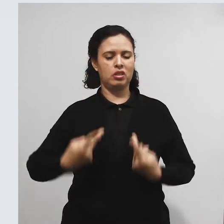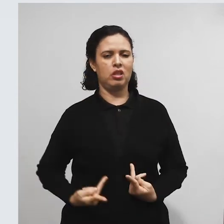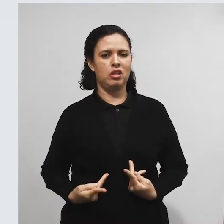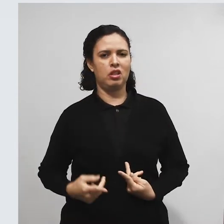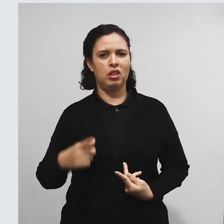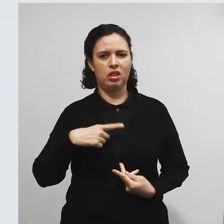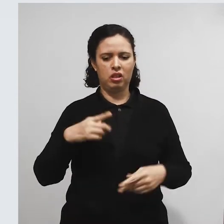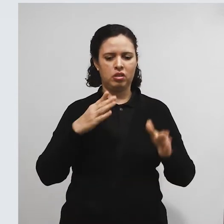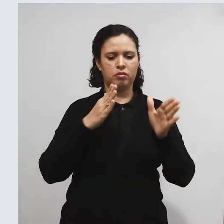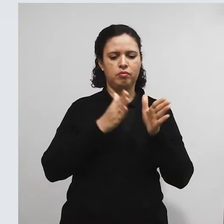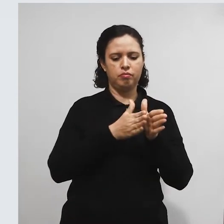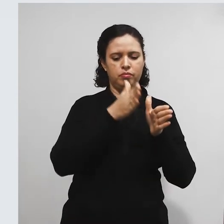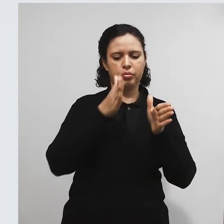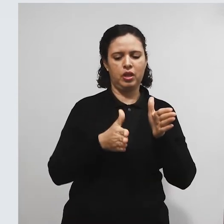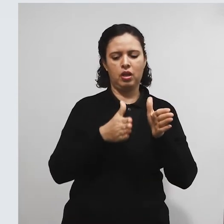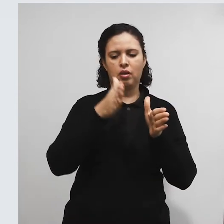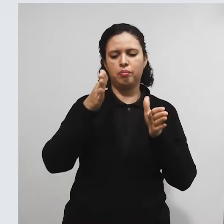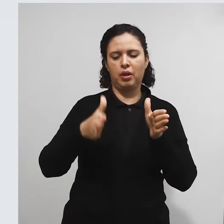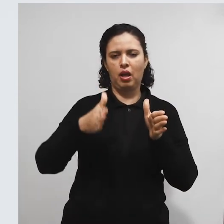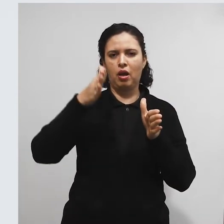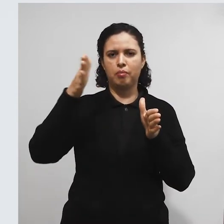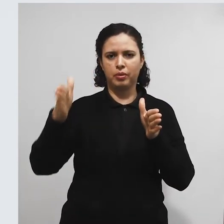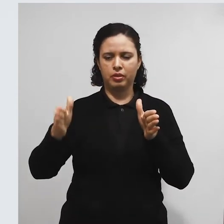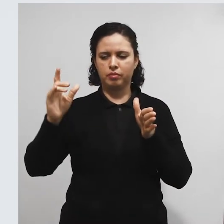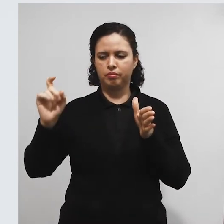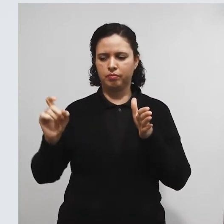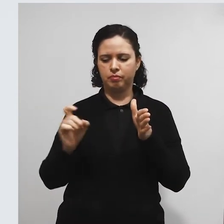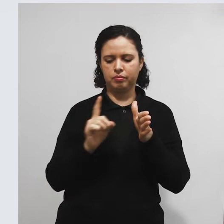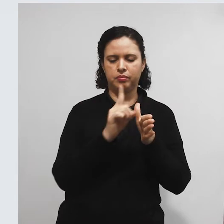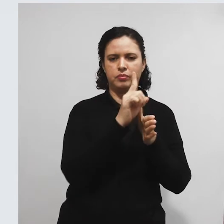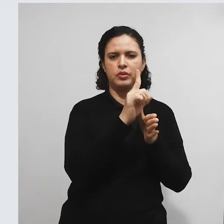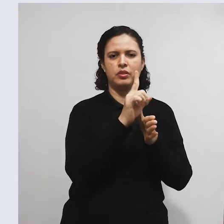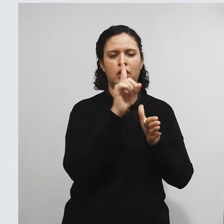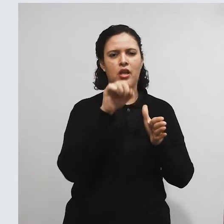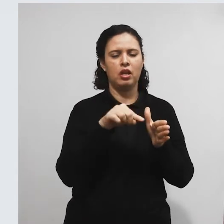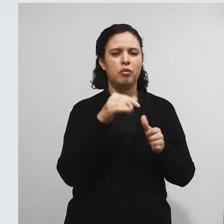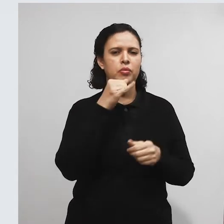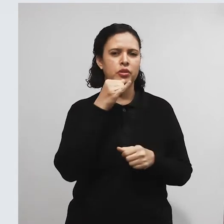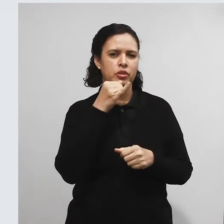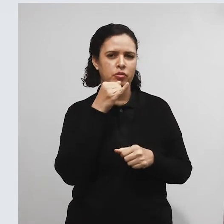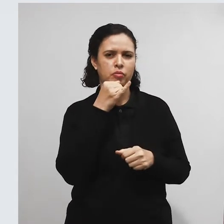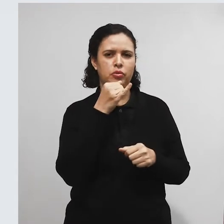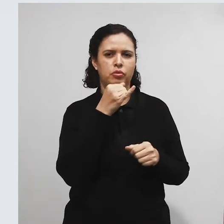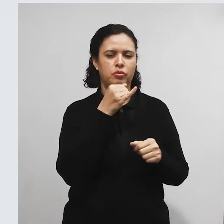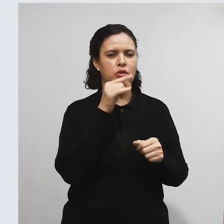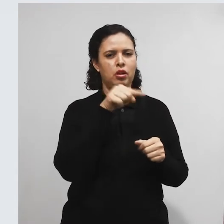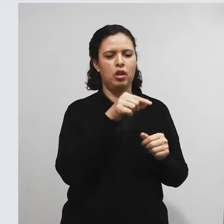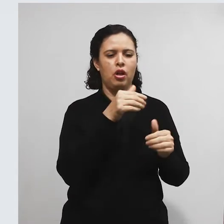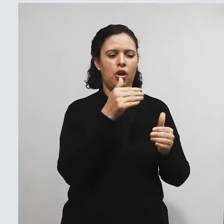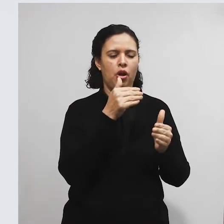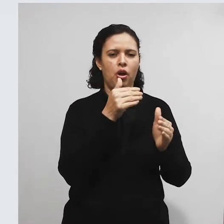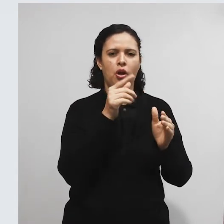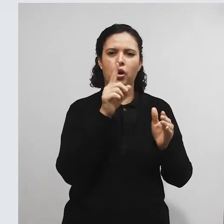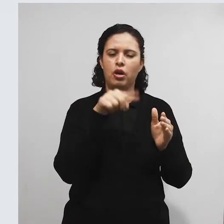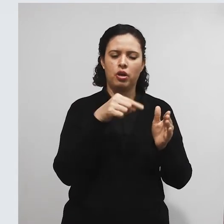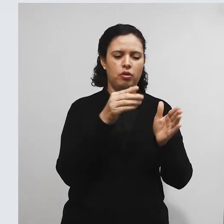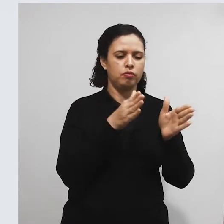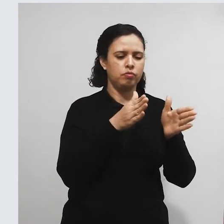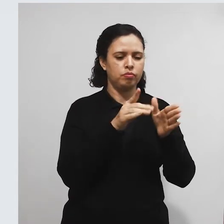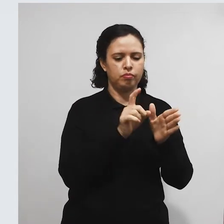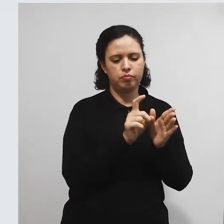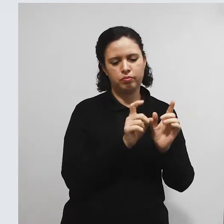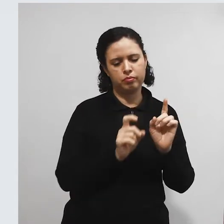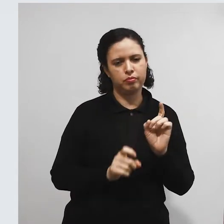por etapas de desenvolvimento ou de evolução de um nível menos desenvolvido para um nível mais